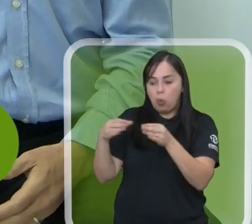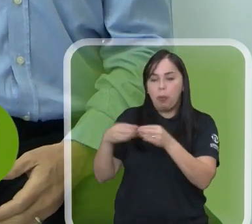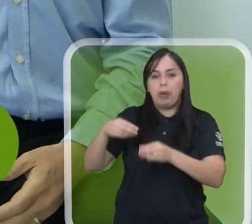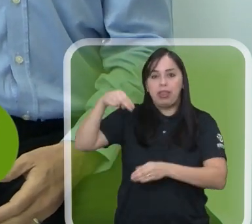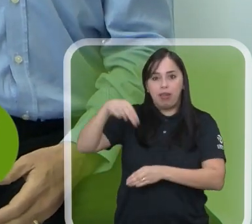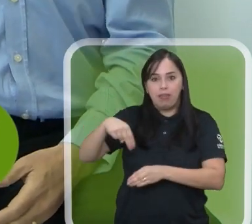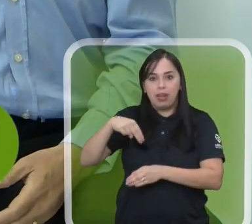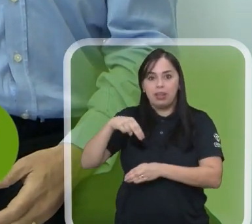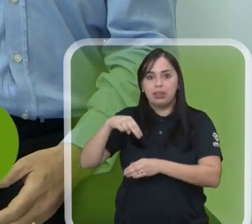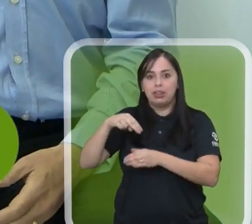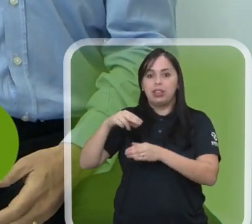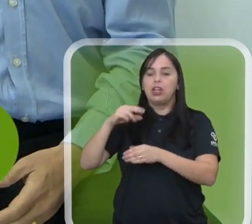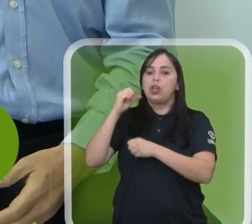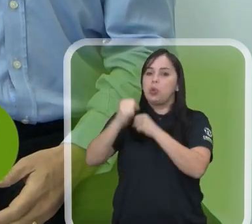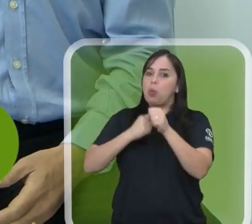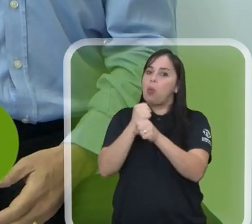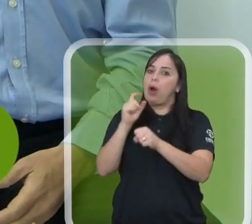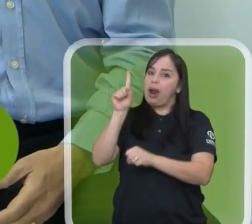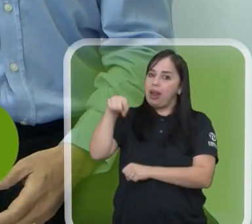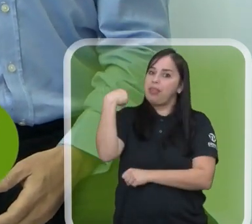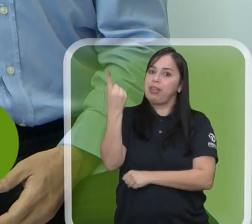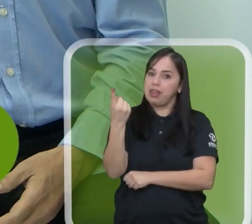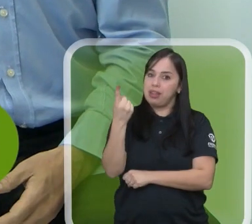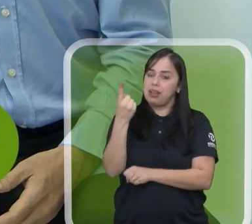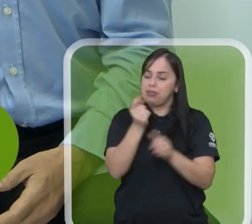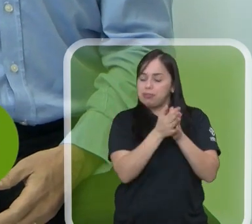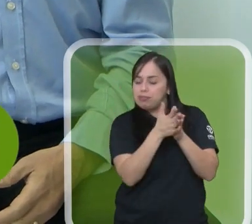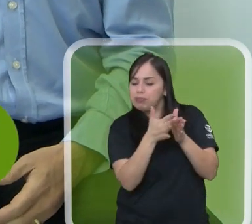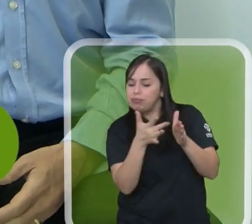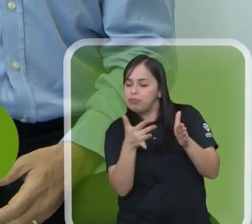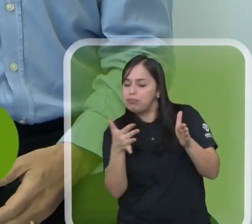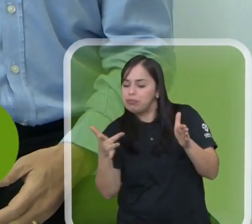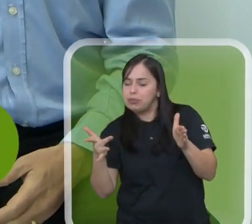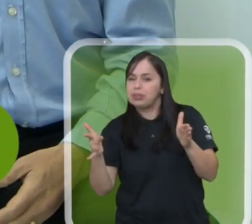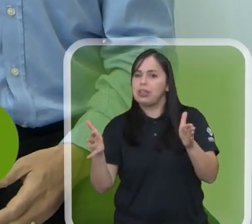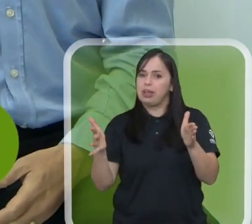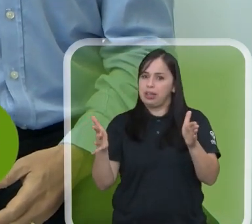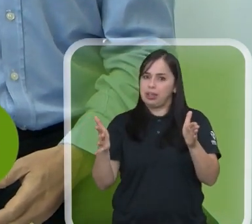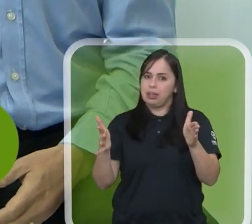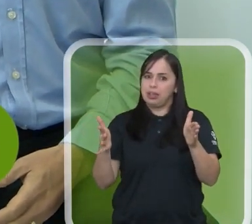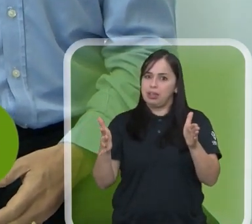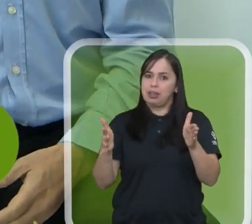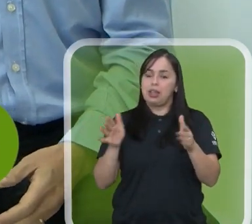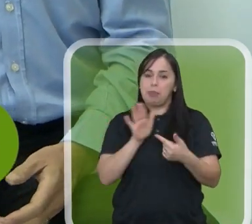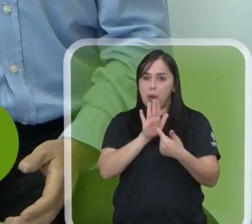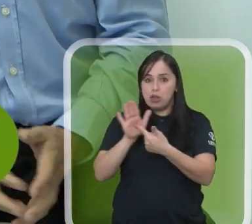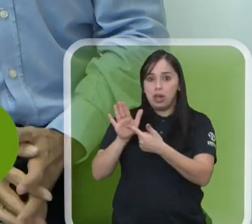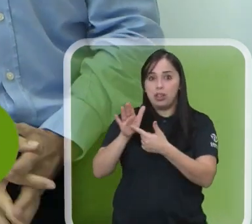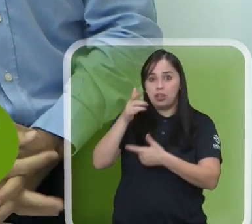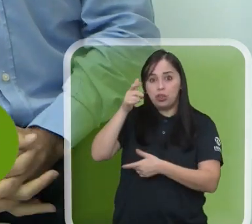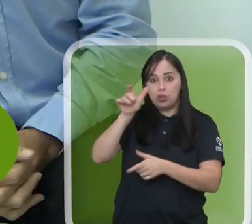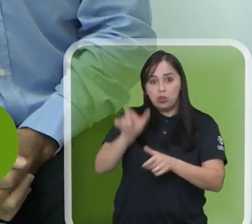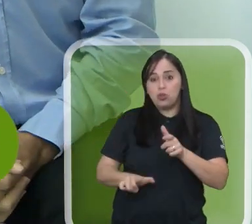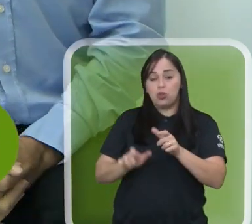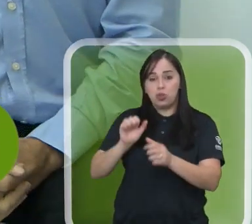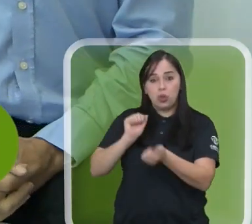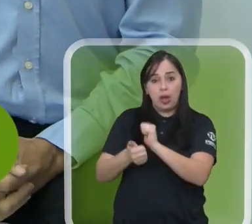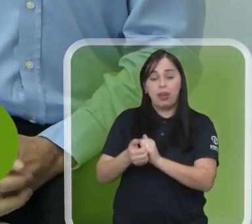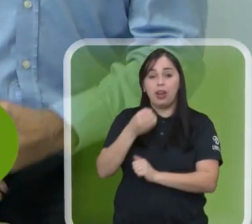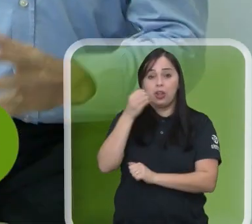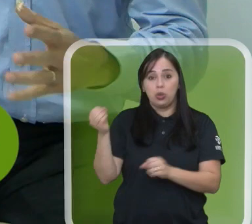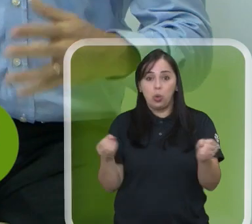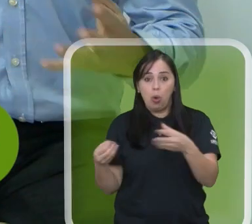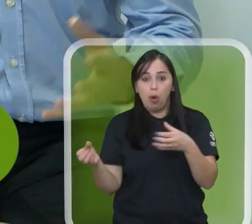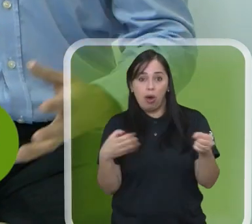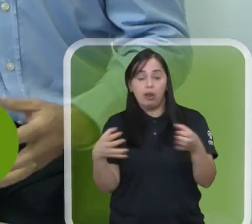sequência o ano de 2023, mas o ano todo, o ano inteiro. Aí você dá sequência, revelar alguns jogadores, para você poder depois ter aí